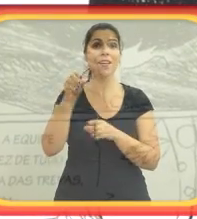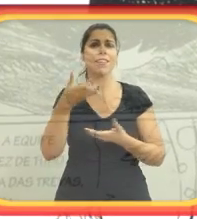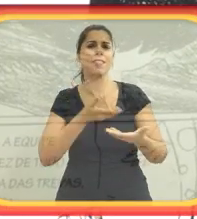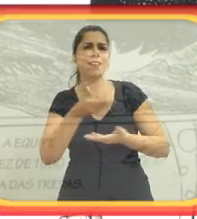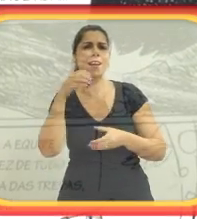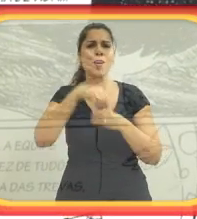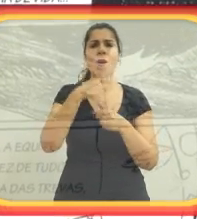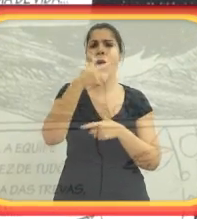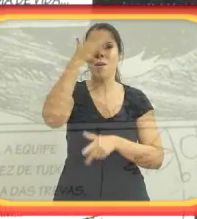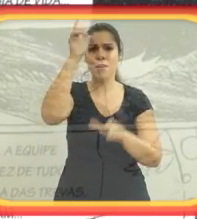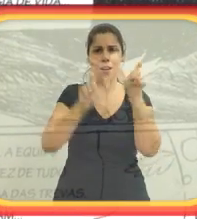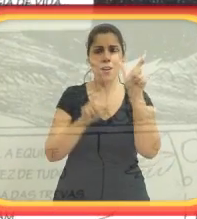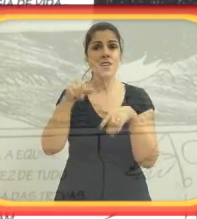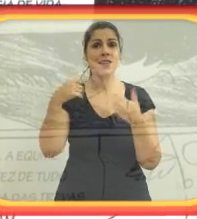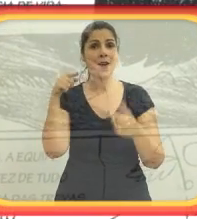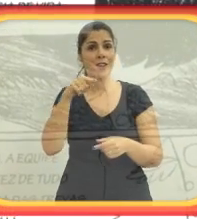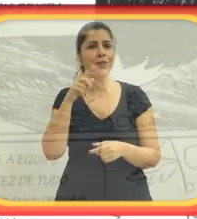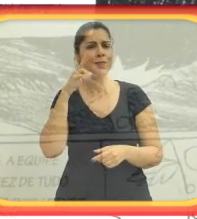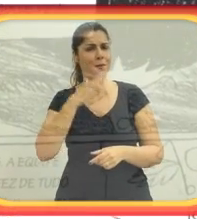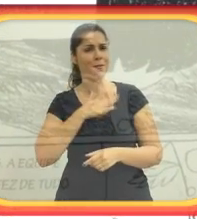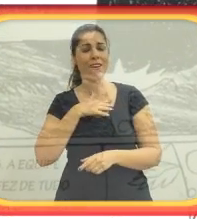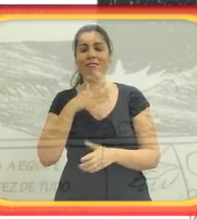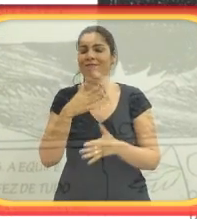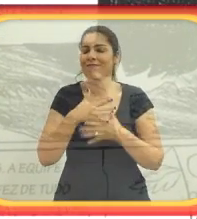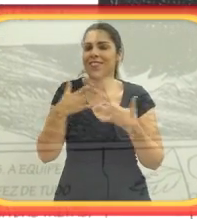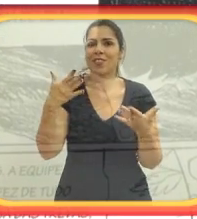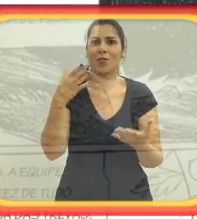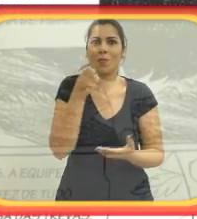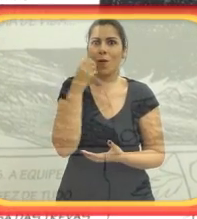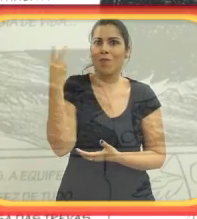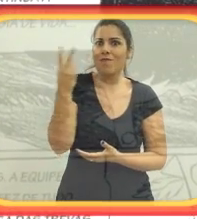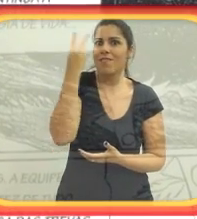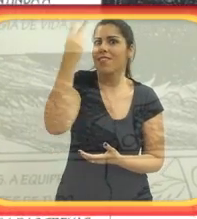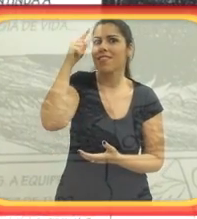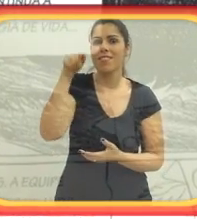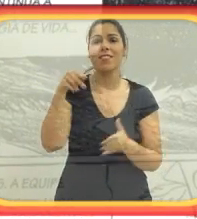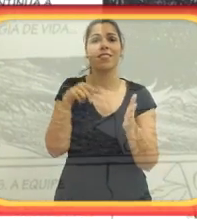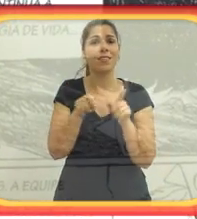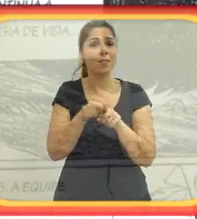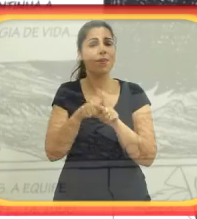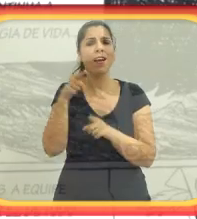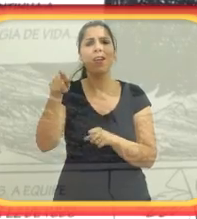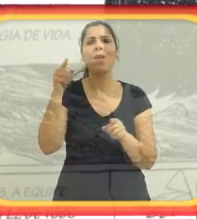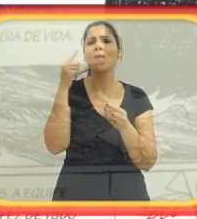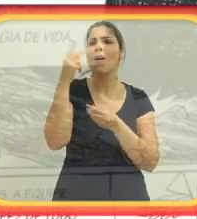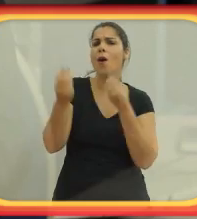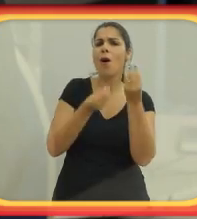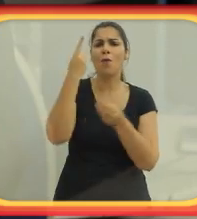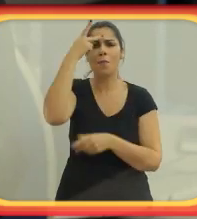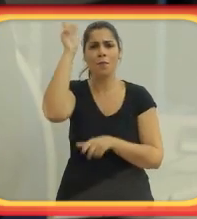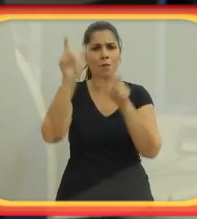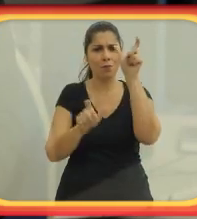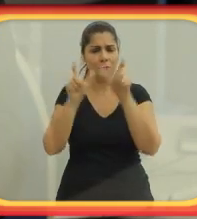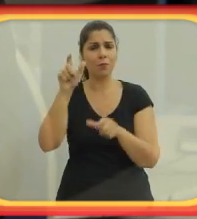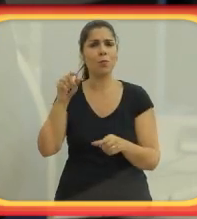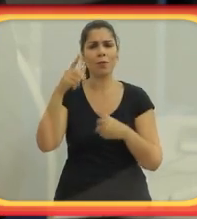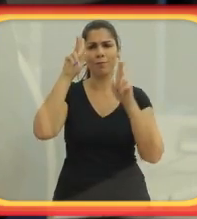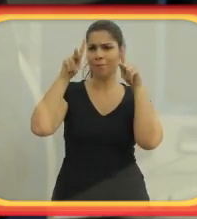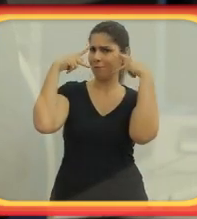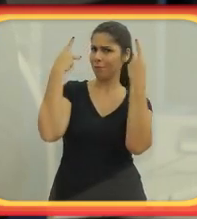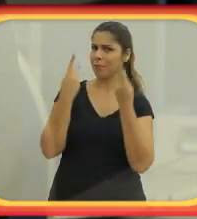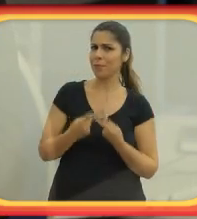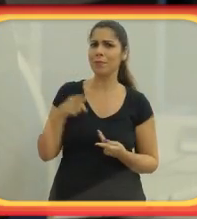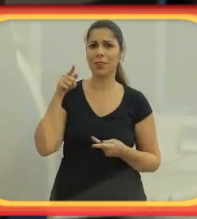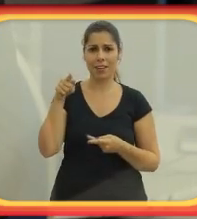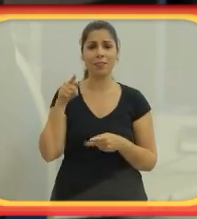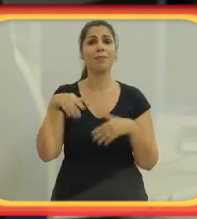mas para quem conhece a Rafaela, você olha a história, você vê a Rafaela todinha lá, de ponta a ponta, mostrando o jeito dela,